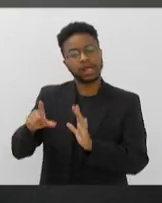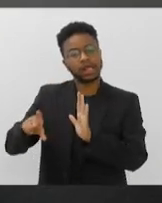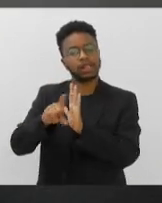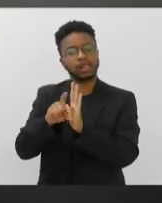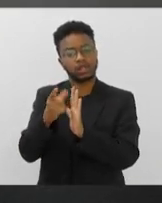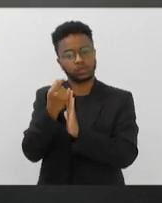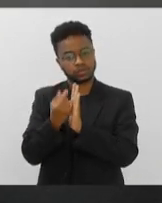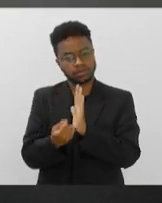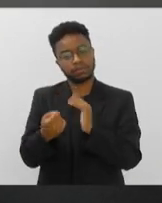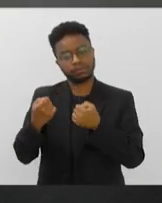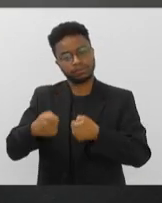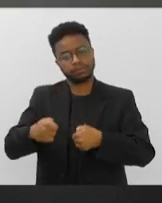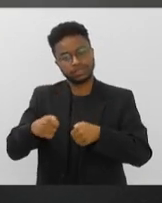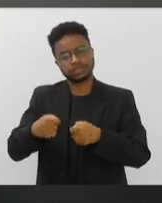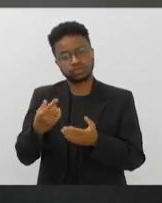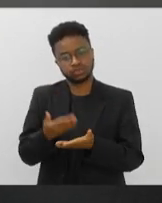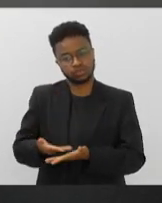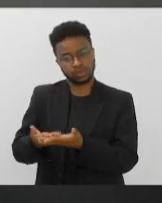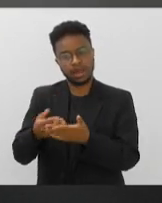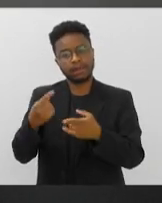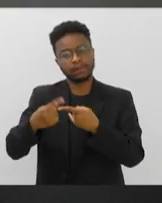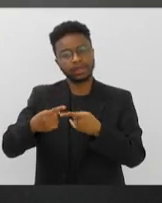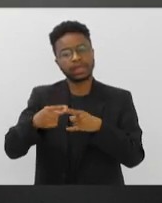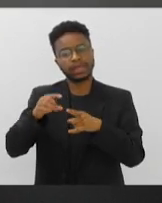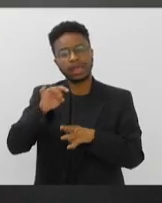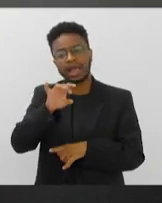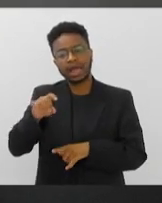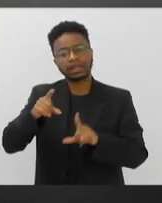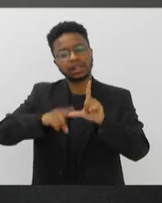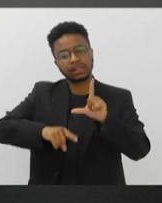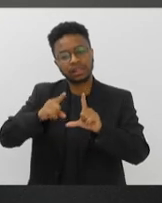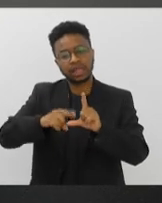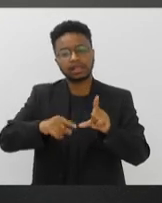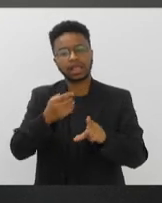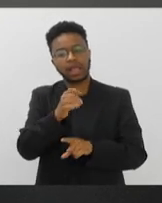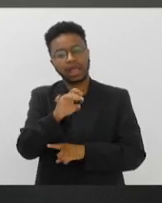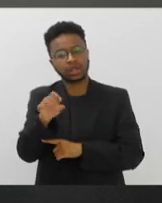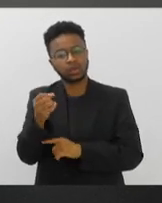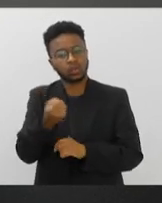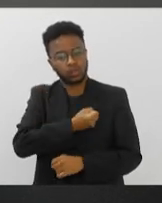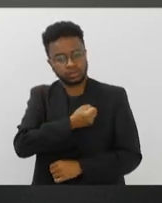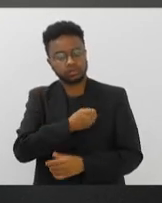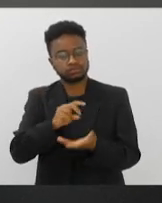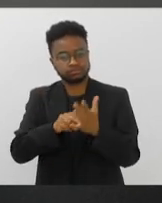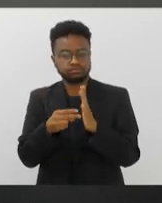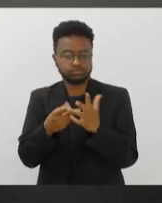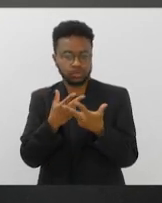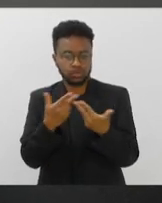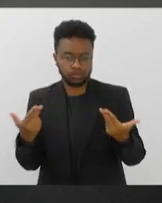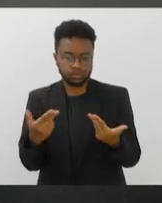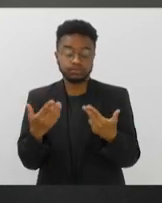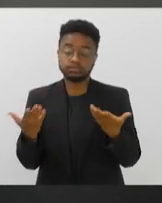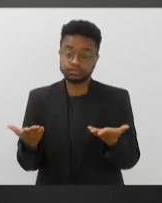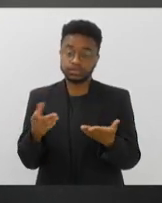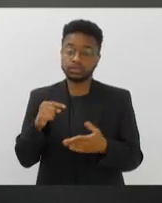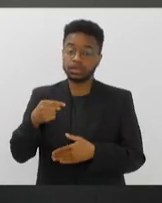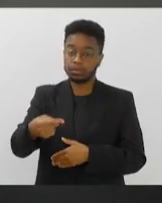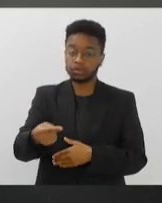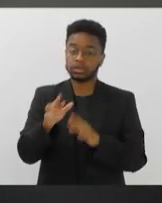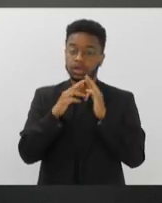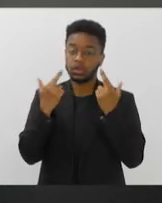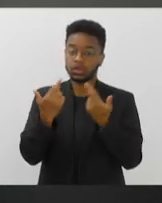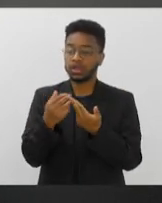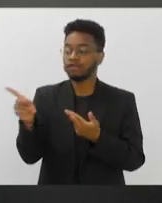estudo grande tem que ser feito porque cada letrinha né cada número ali significa alguma coisa etc e na reunião seguinte Dr